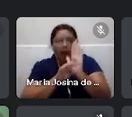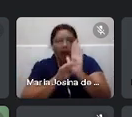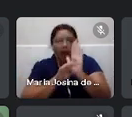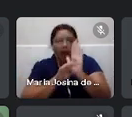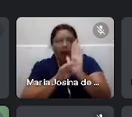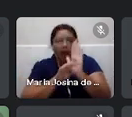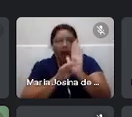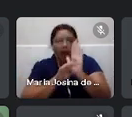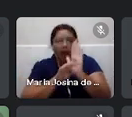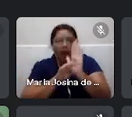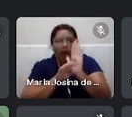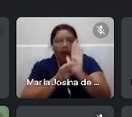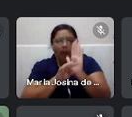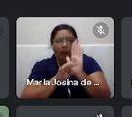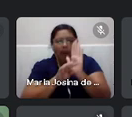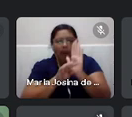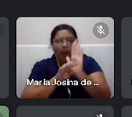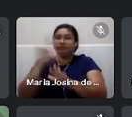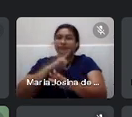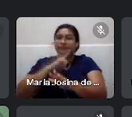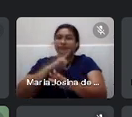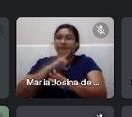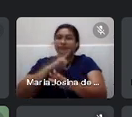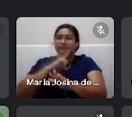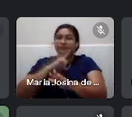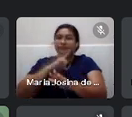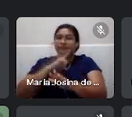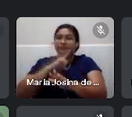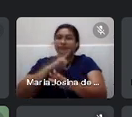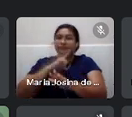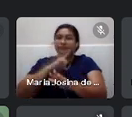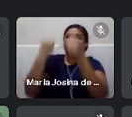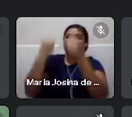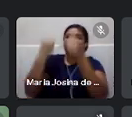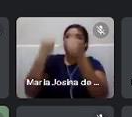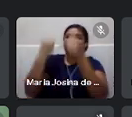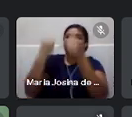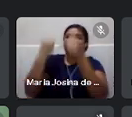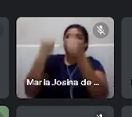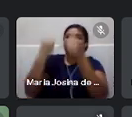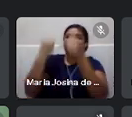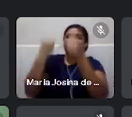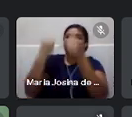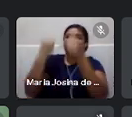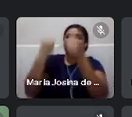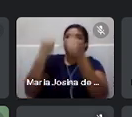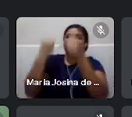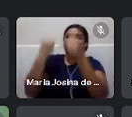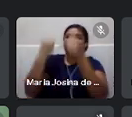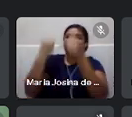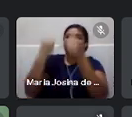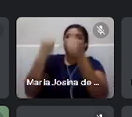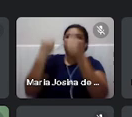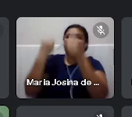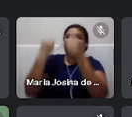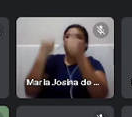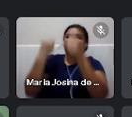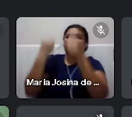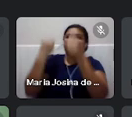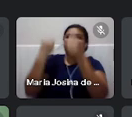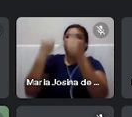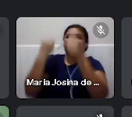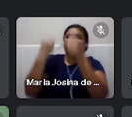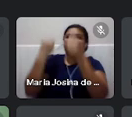das unidades, eu coloco de novo os textos bases. E é importante que vocês leiam todo o texto base,